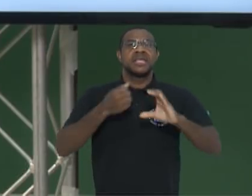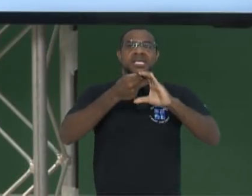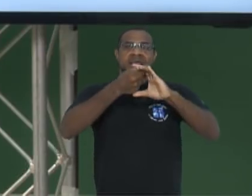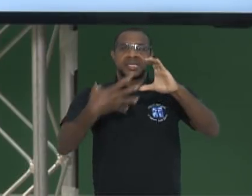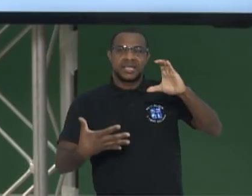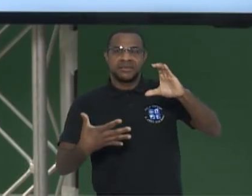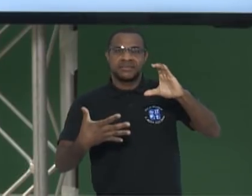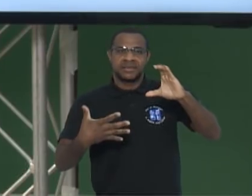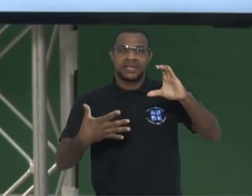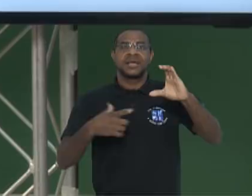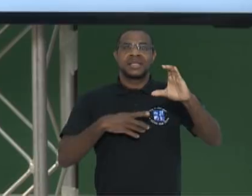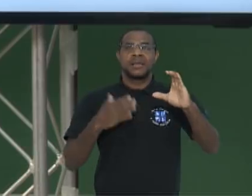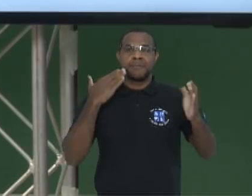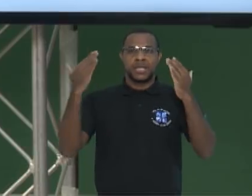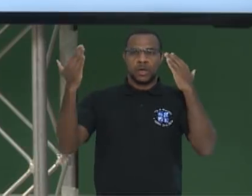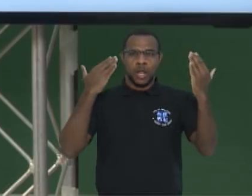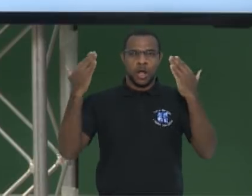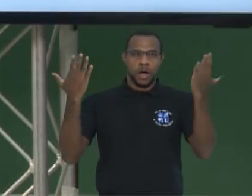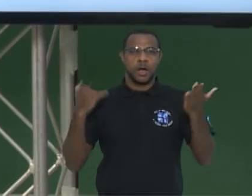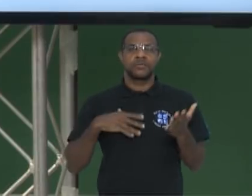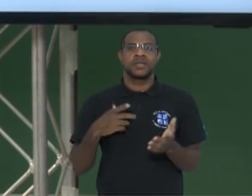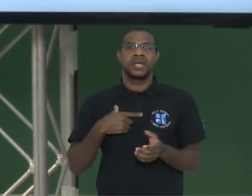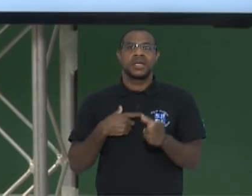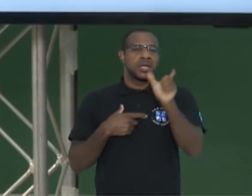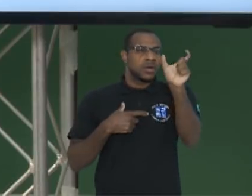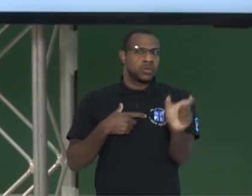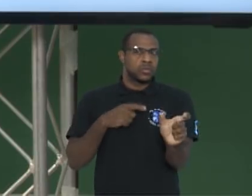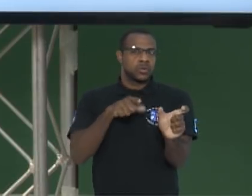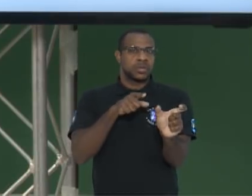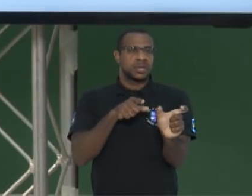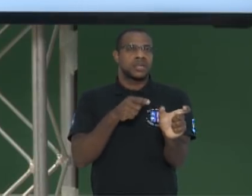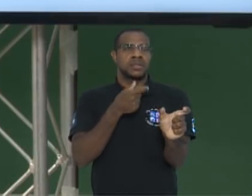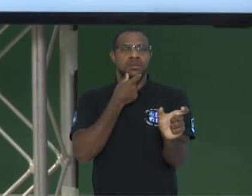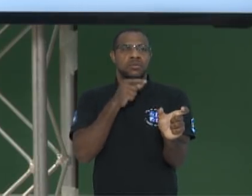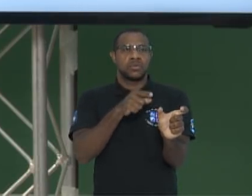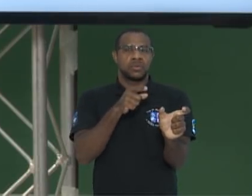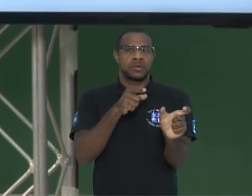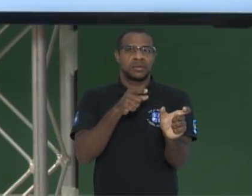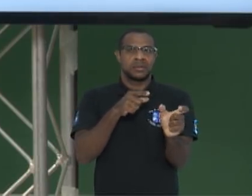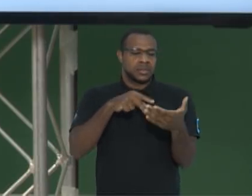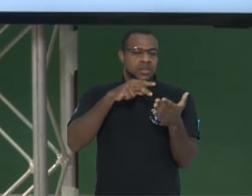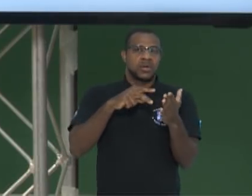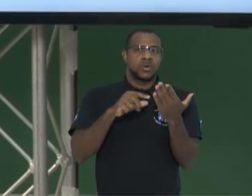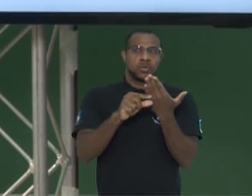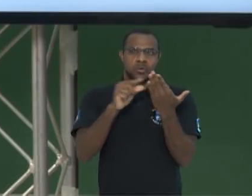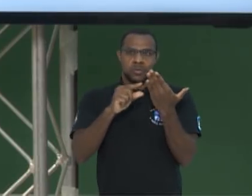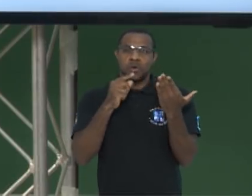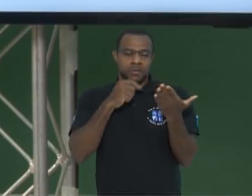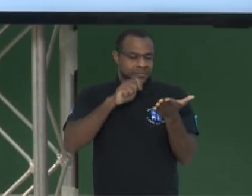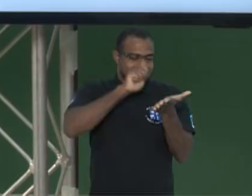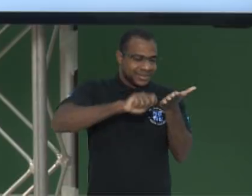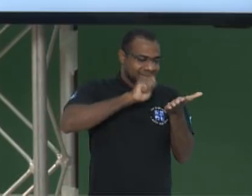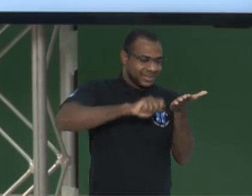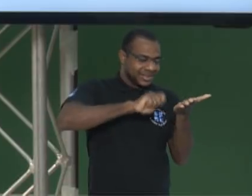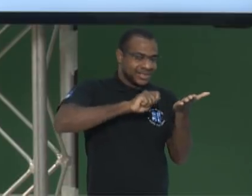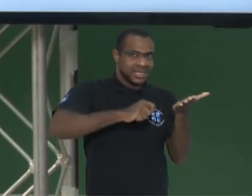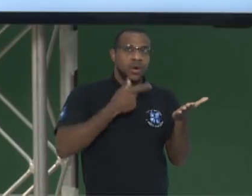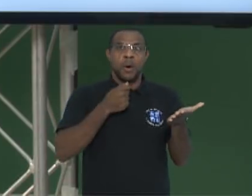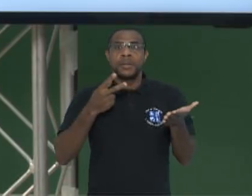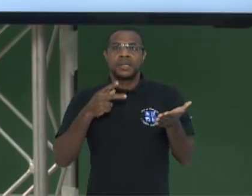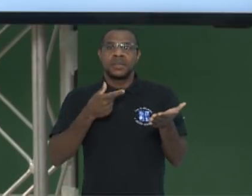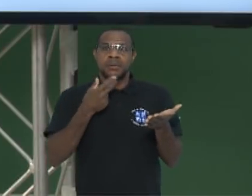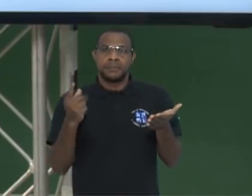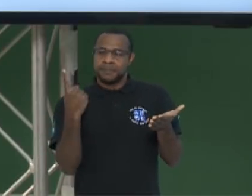psicológicas, né? E aí o narrador deixa o leitor identificar, deixa o leitor ciente de quais são